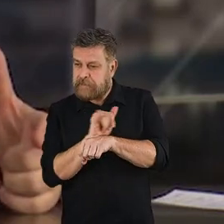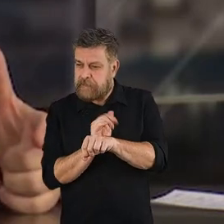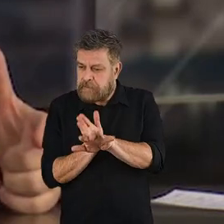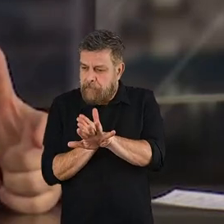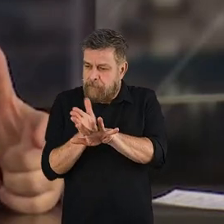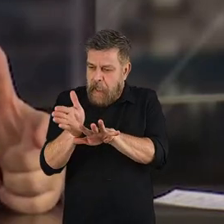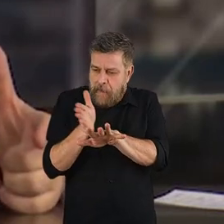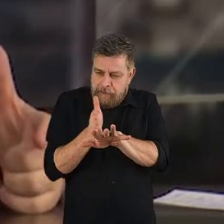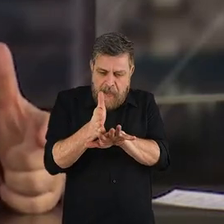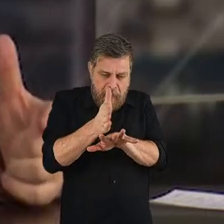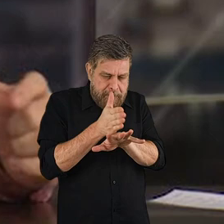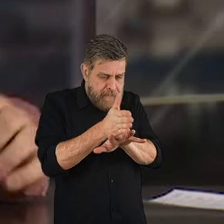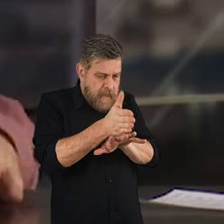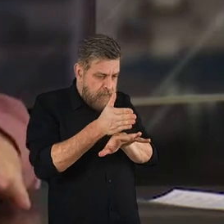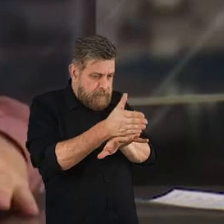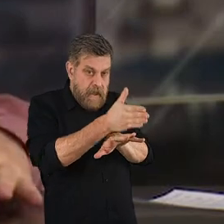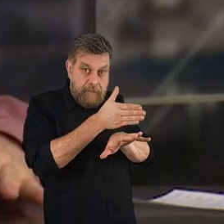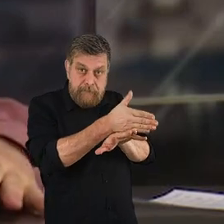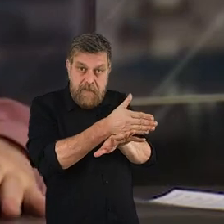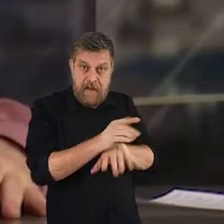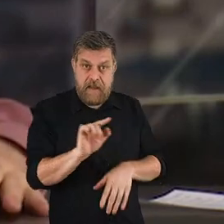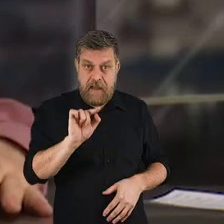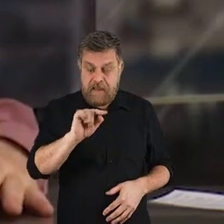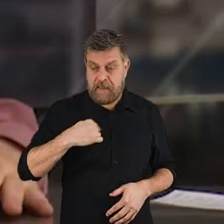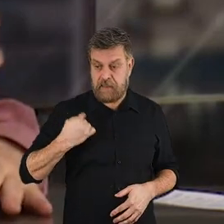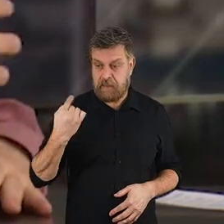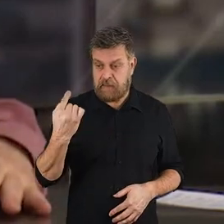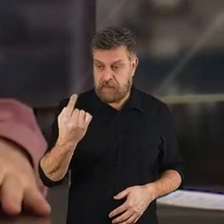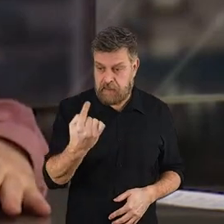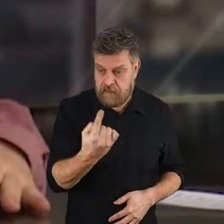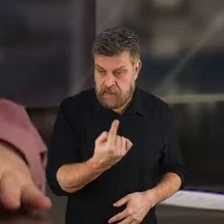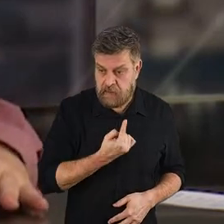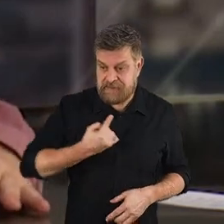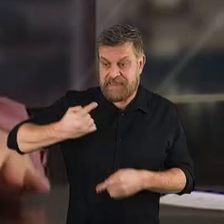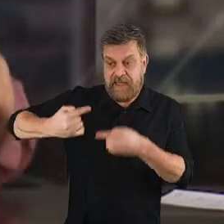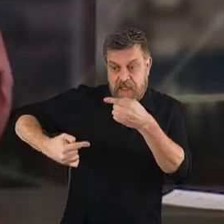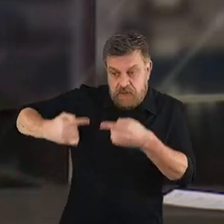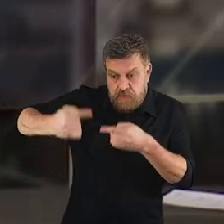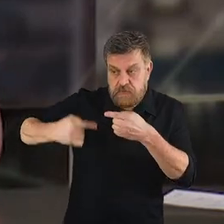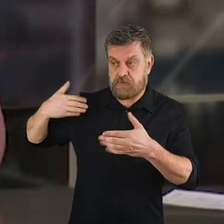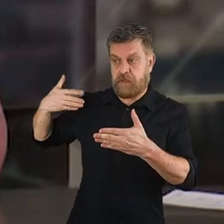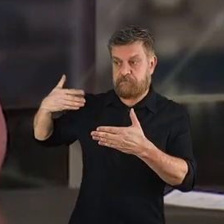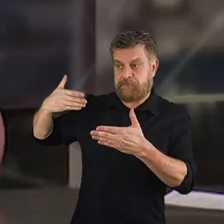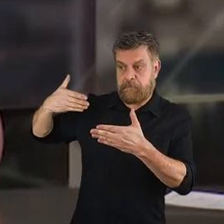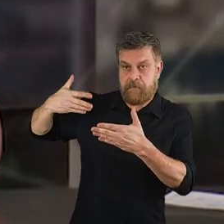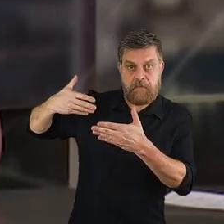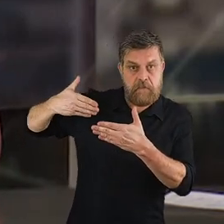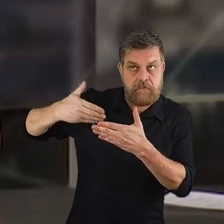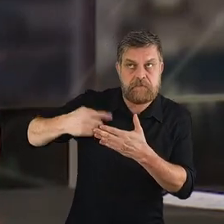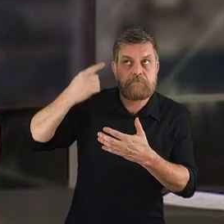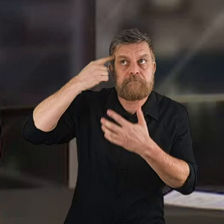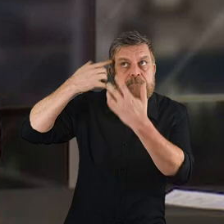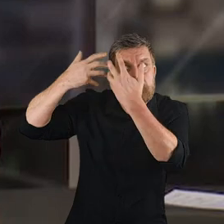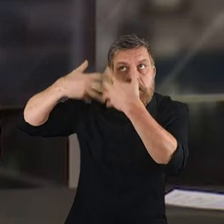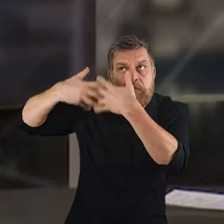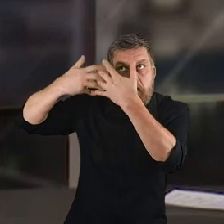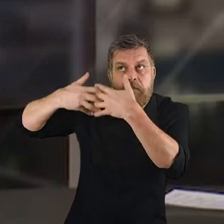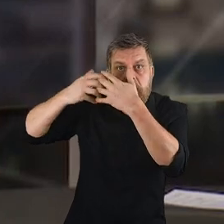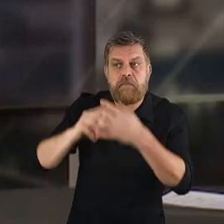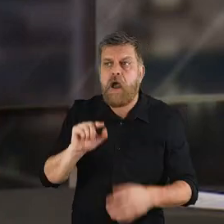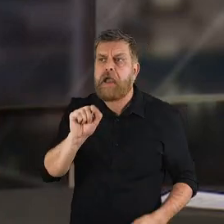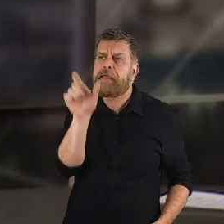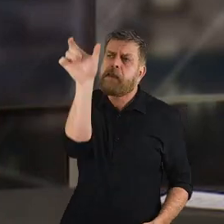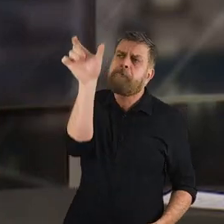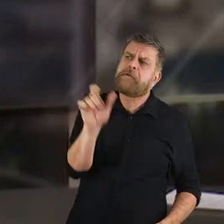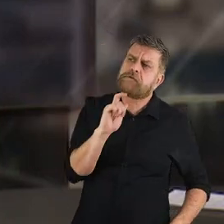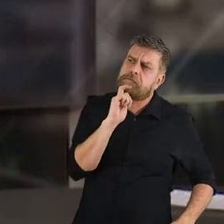possibilidades, né, de reconduzir as discussões que nós estamos tendo, né, sobre quem é